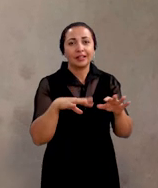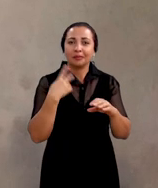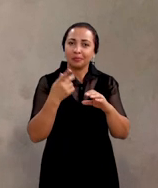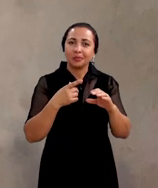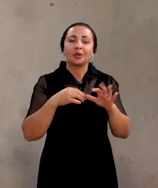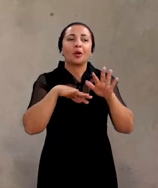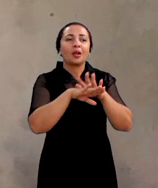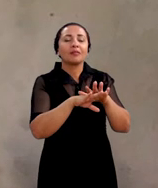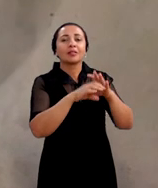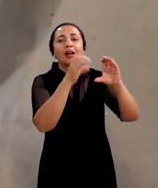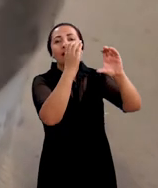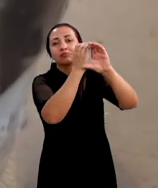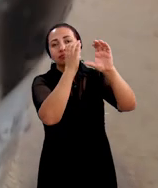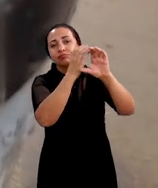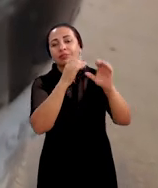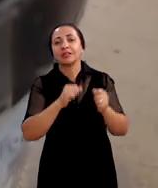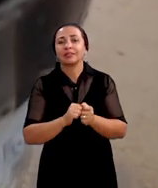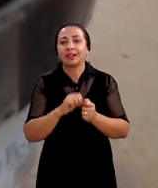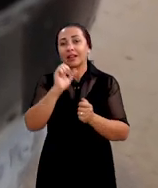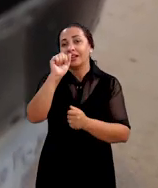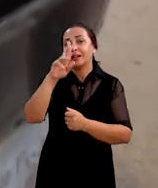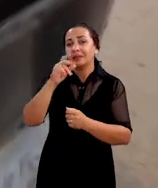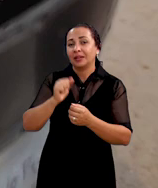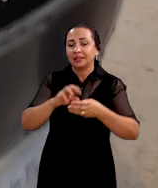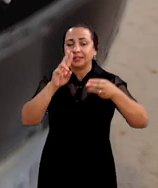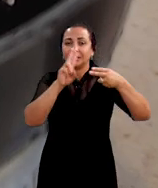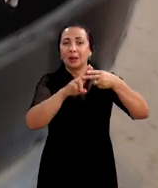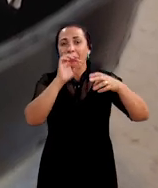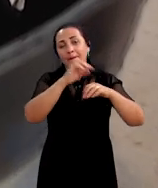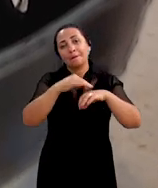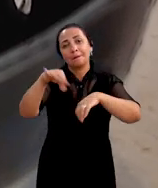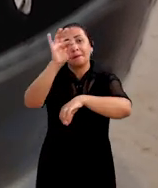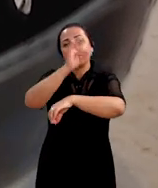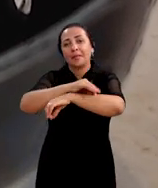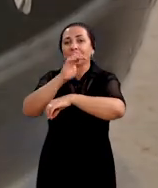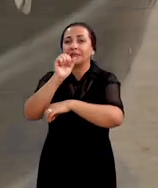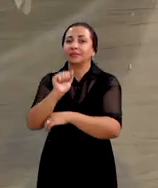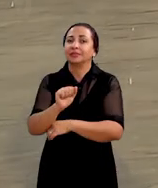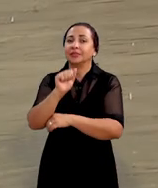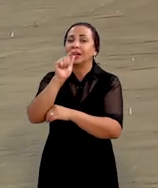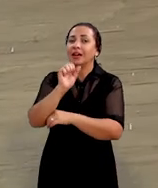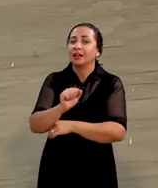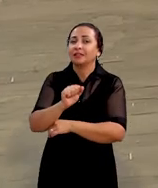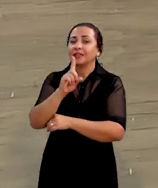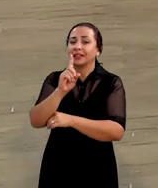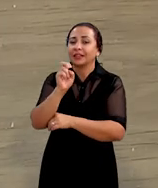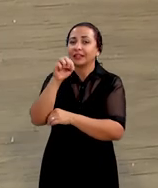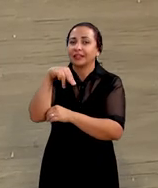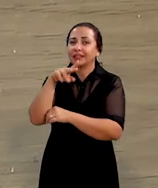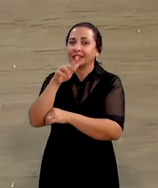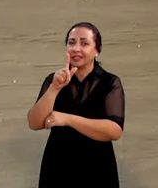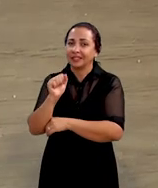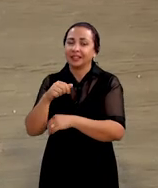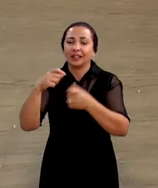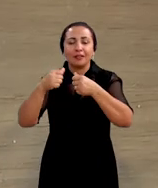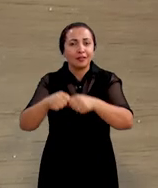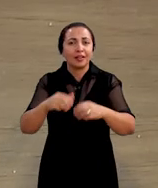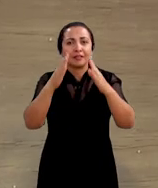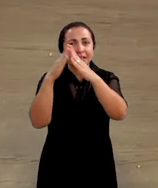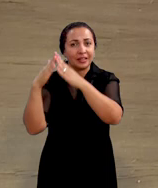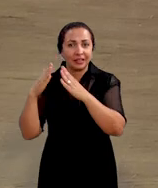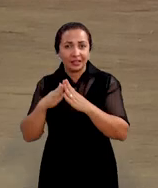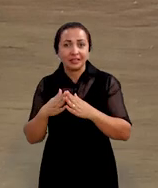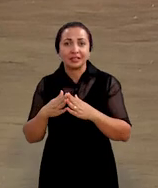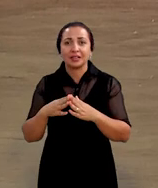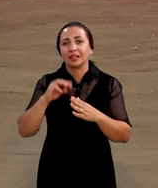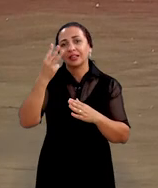instalava as armadilhas para coletar ovos de mosquito da dengue, ou seja, o Aedes aegypti. Essas armadilhas ficavam em campo, ou seja,